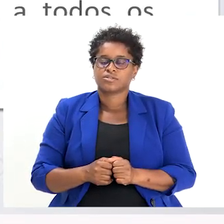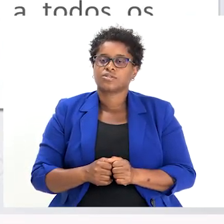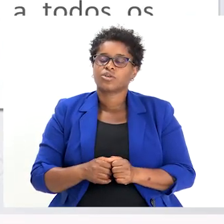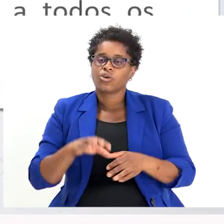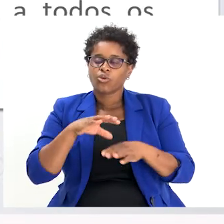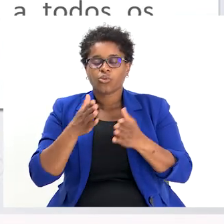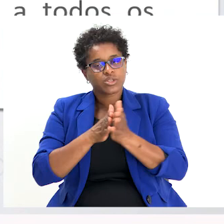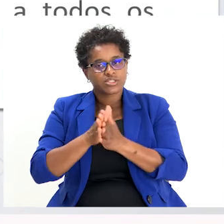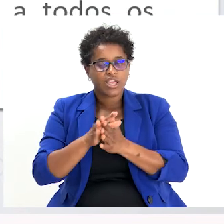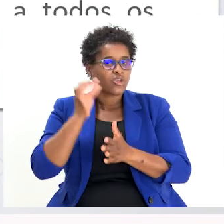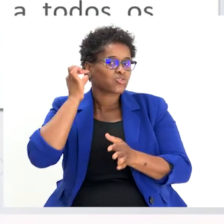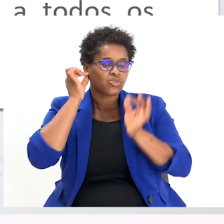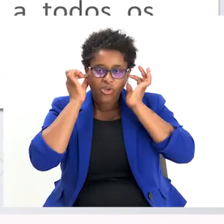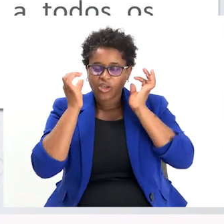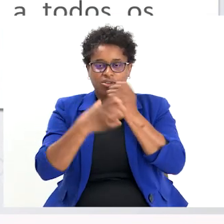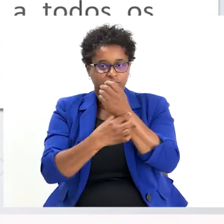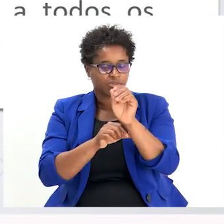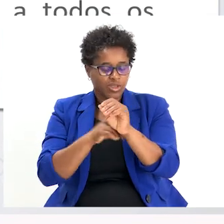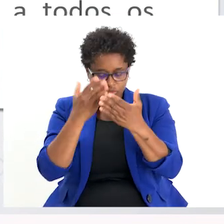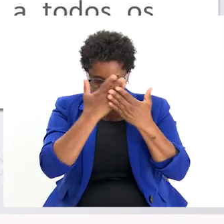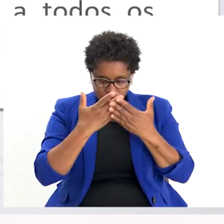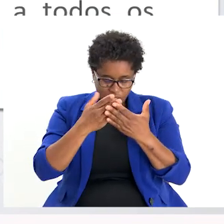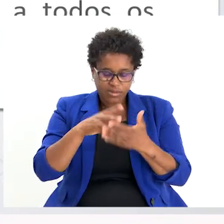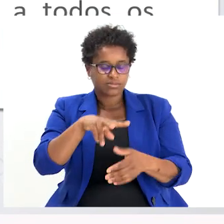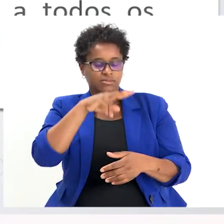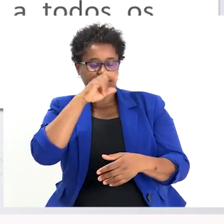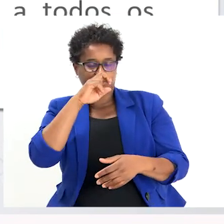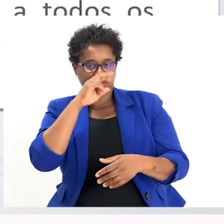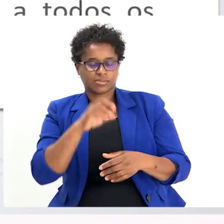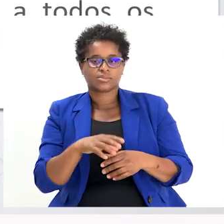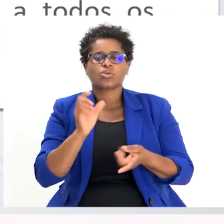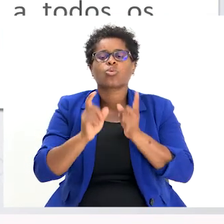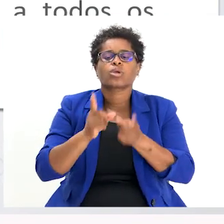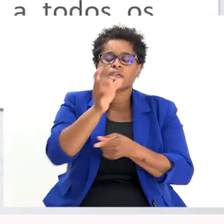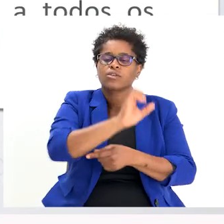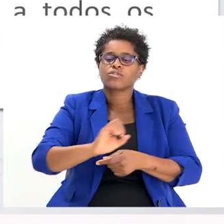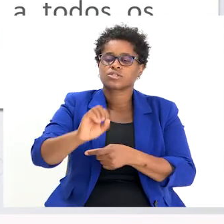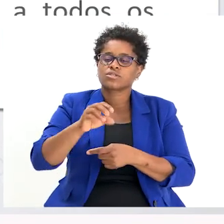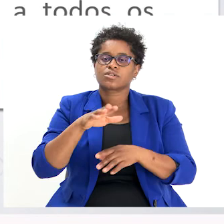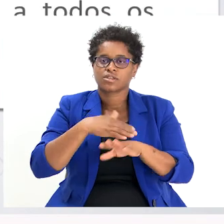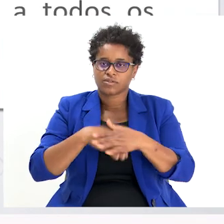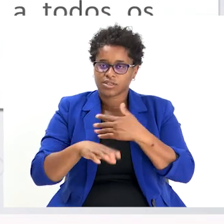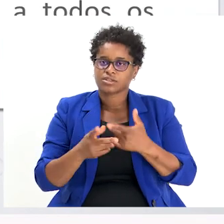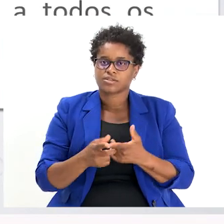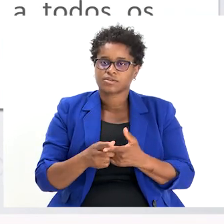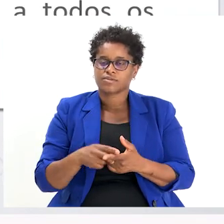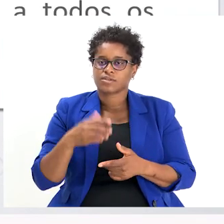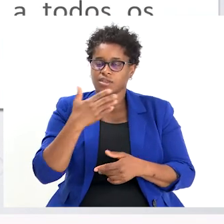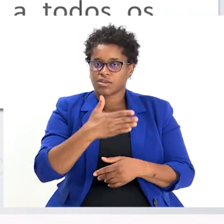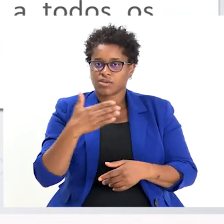joias, estudar, respirar. O que é que vocês devem fazer? Está em